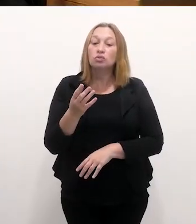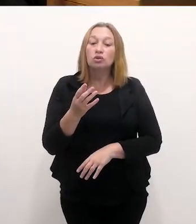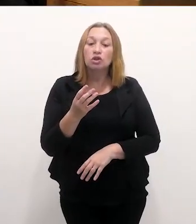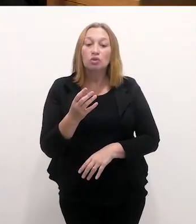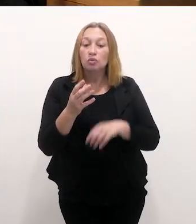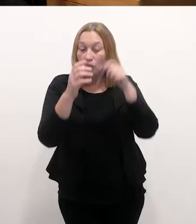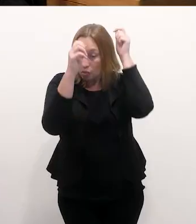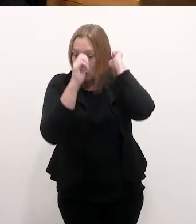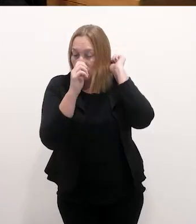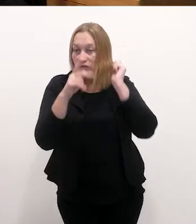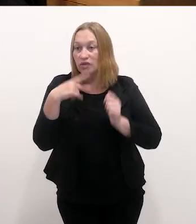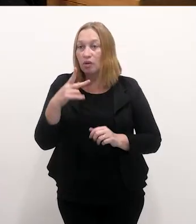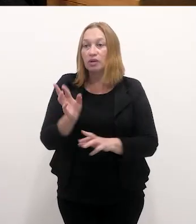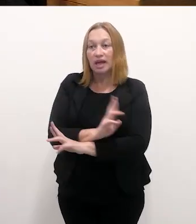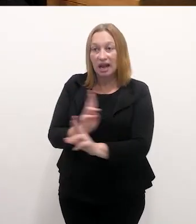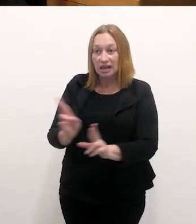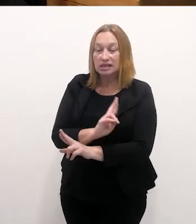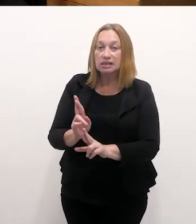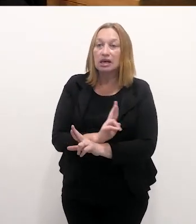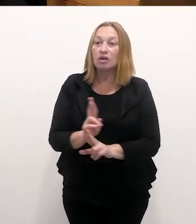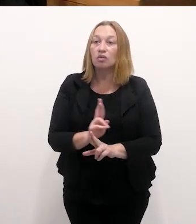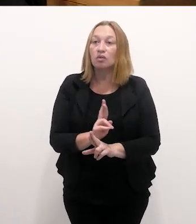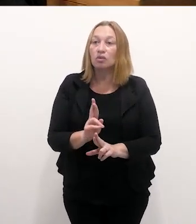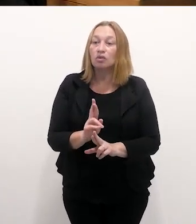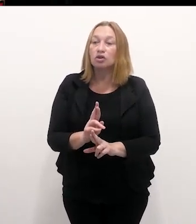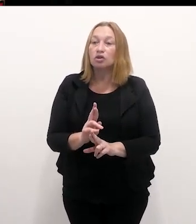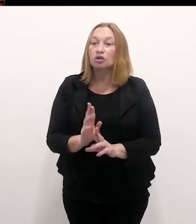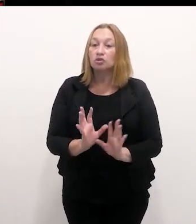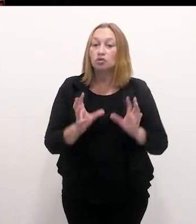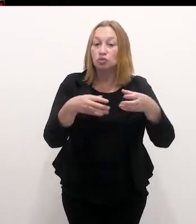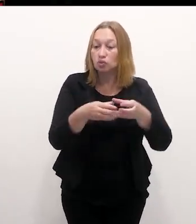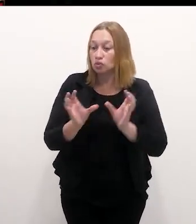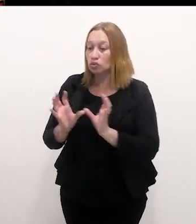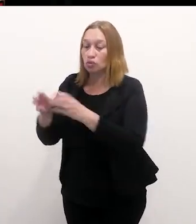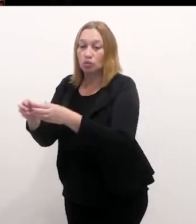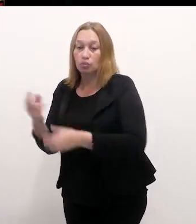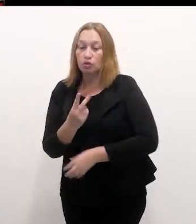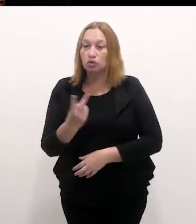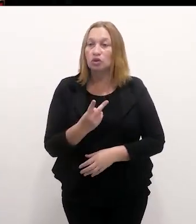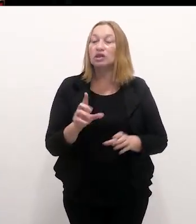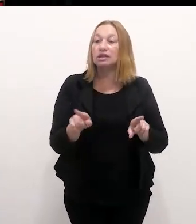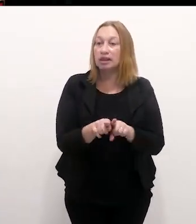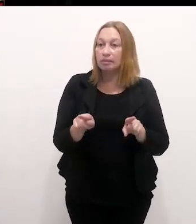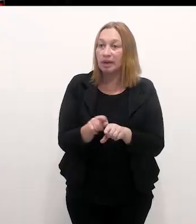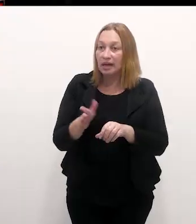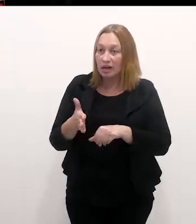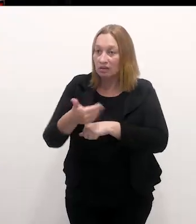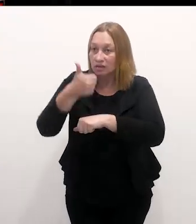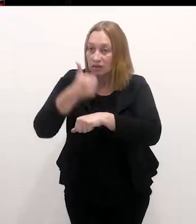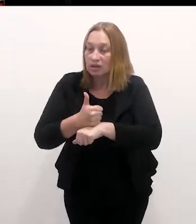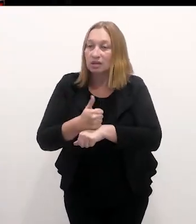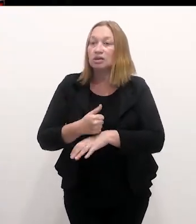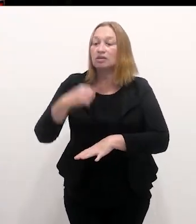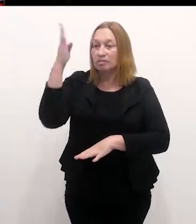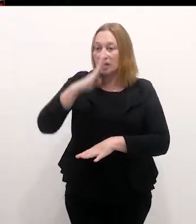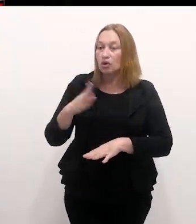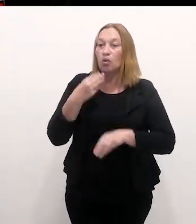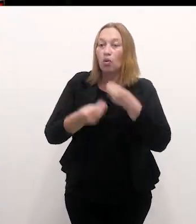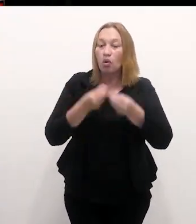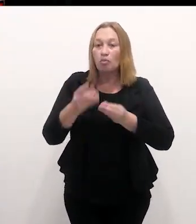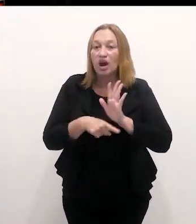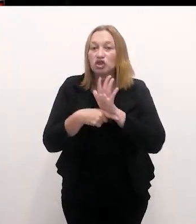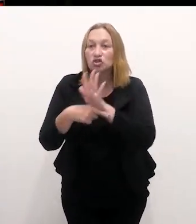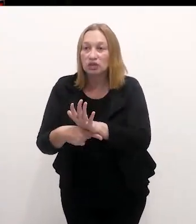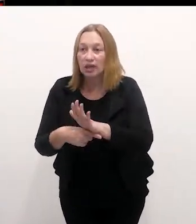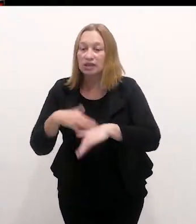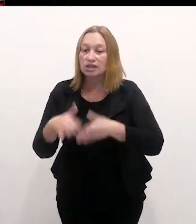importância daquilo que o cônsul trouxe em relação a essa relação entre os dois blocos e a colônia italiana no